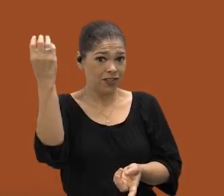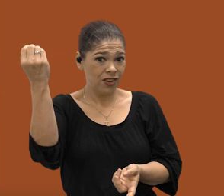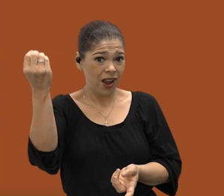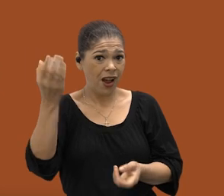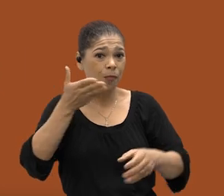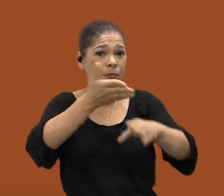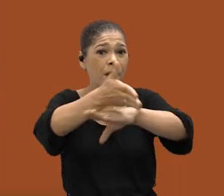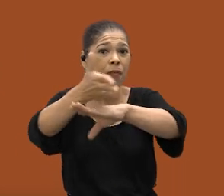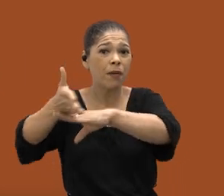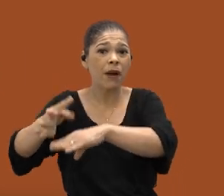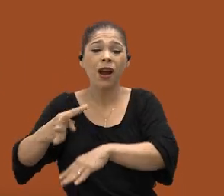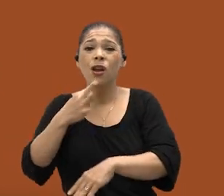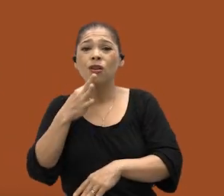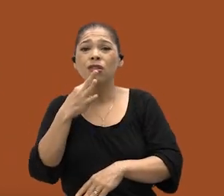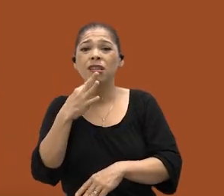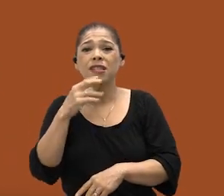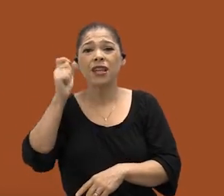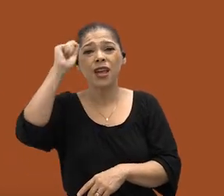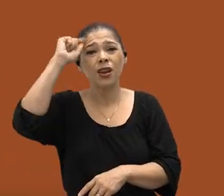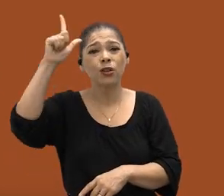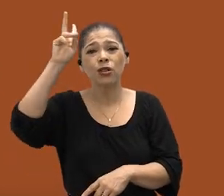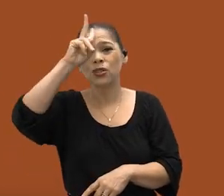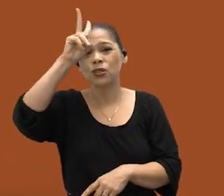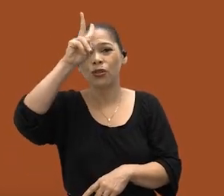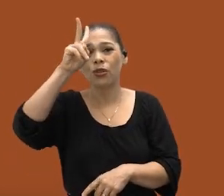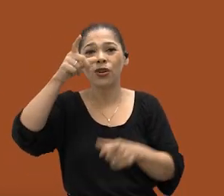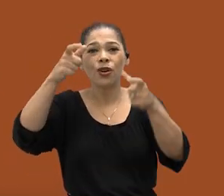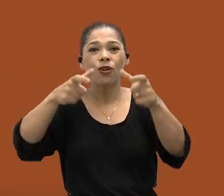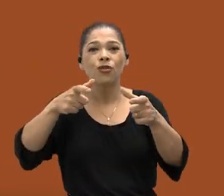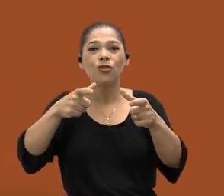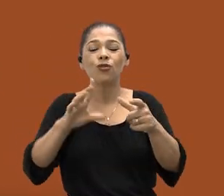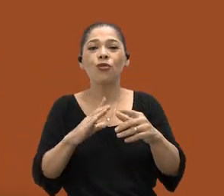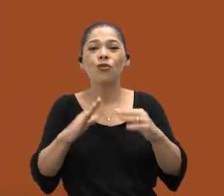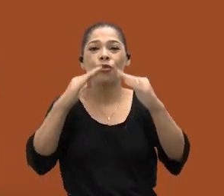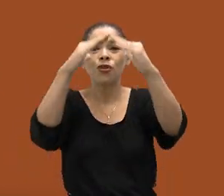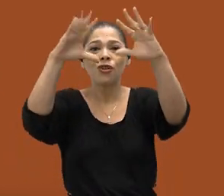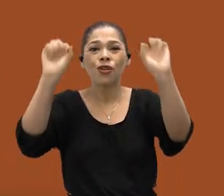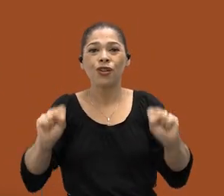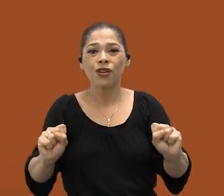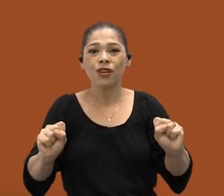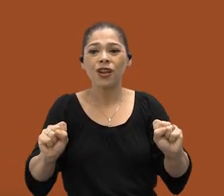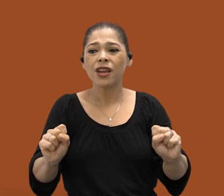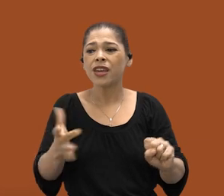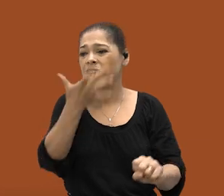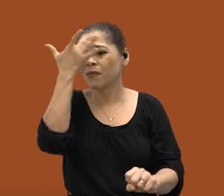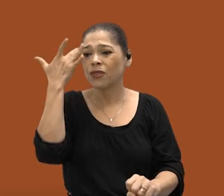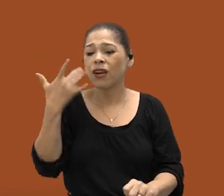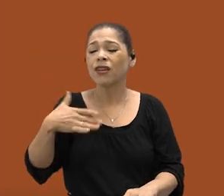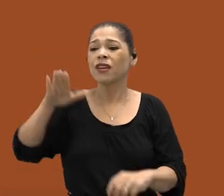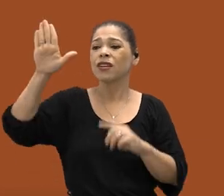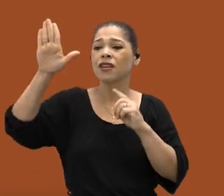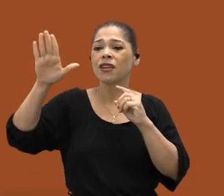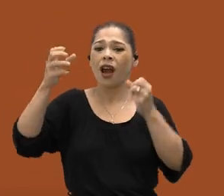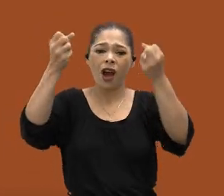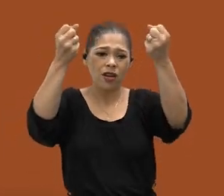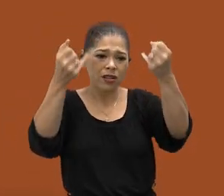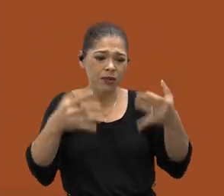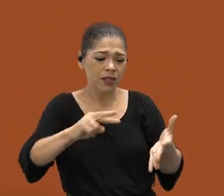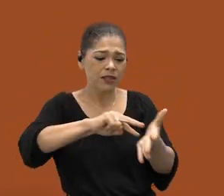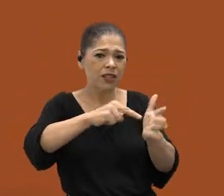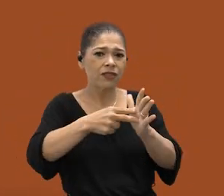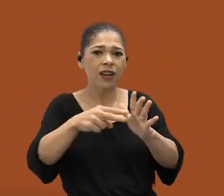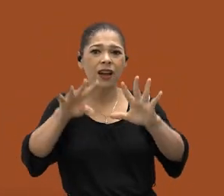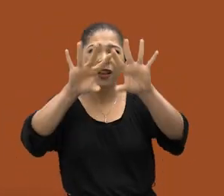e eu queria dizer assim propor para vocês uma viagem de campo com assinada quem é que iria aí eu explico o que é uma